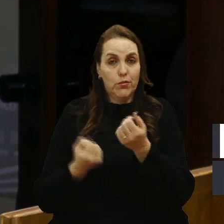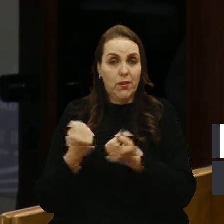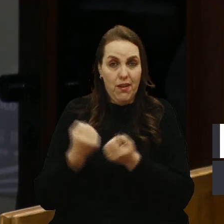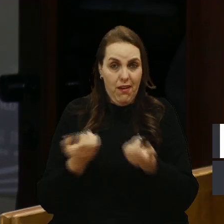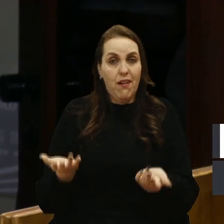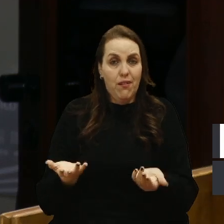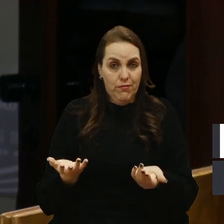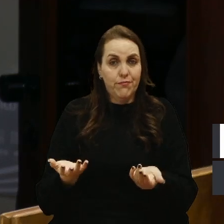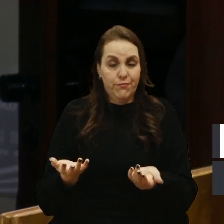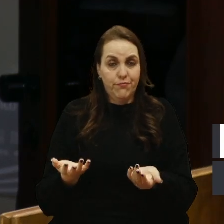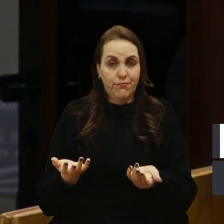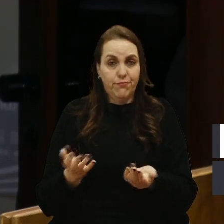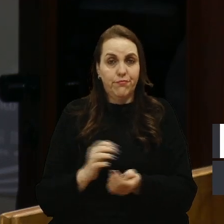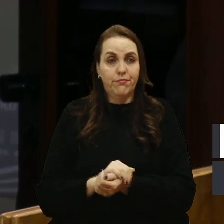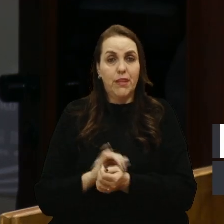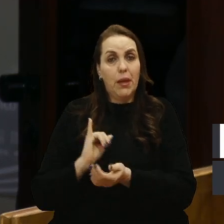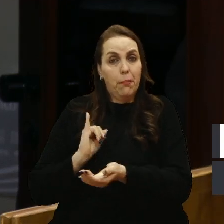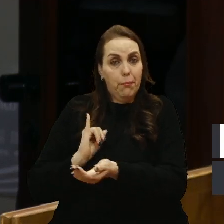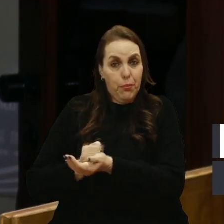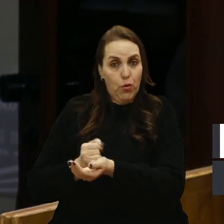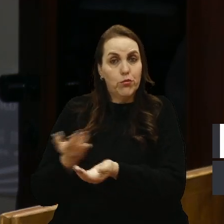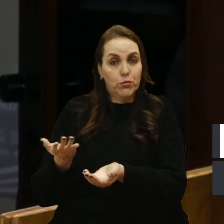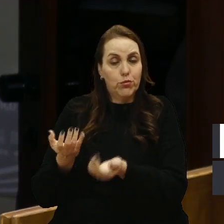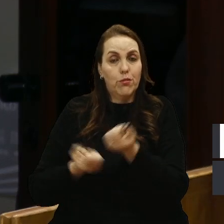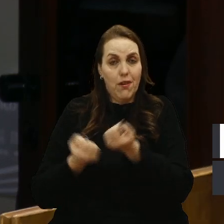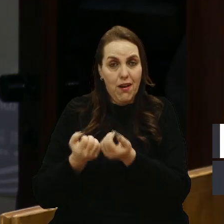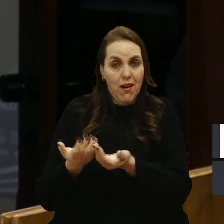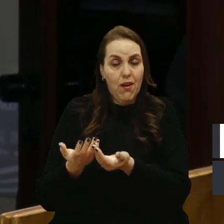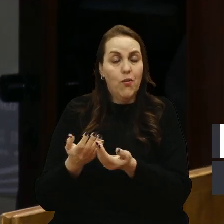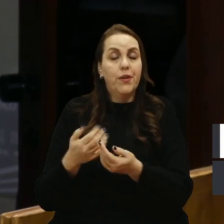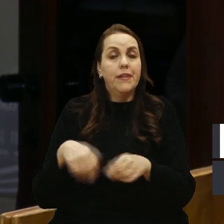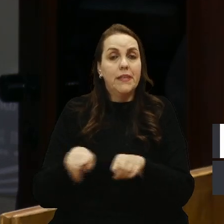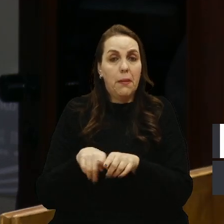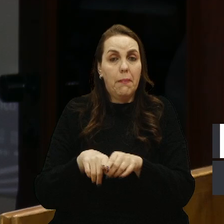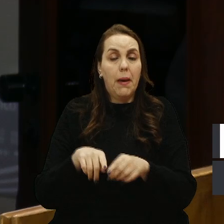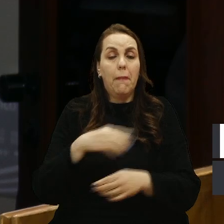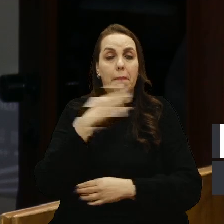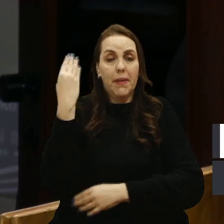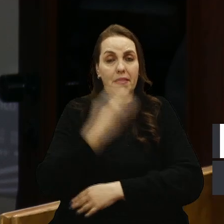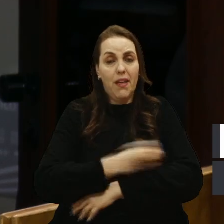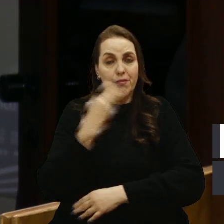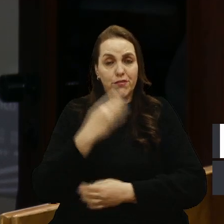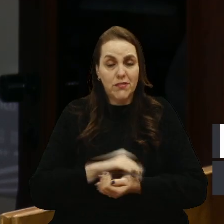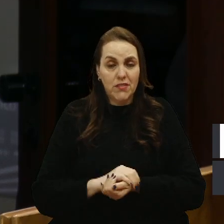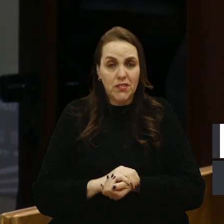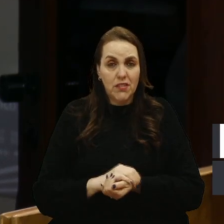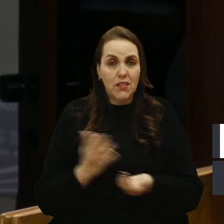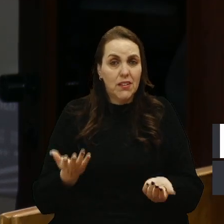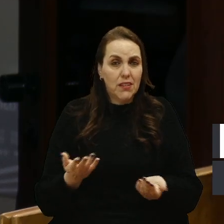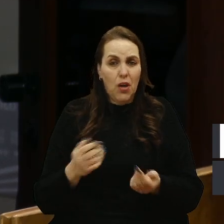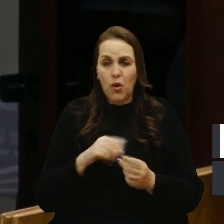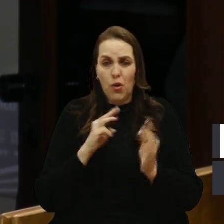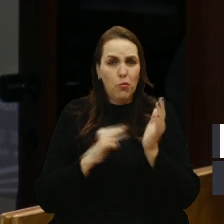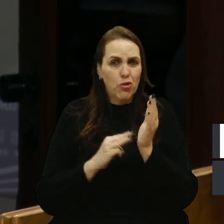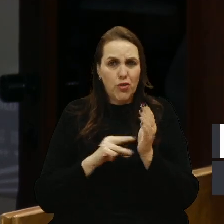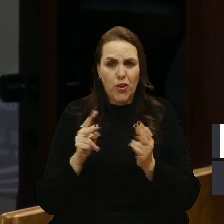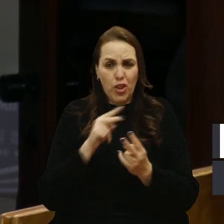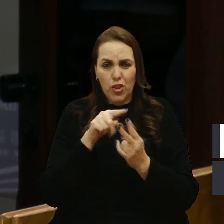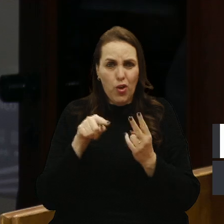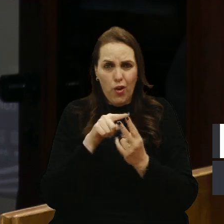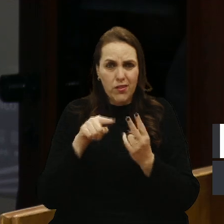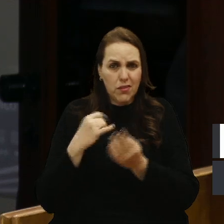IPVA, o imposto em cima do veículo automotor, e nós pagamos o pedágio. E a razão para os dois impostos aí é o